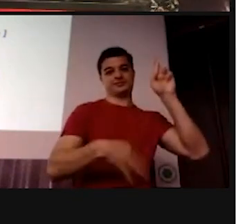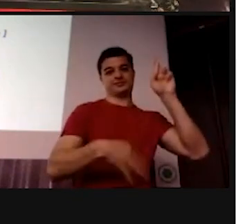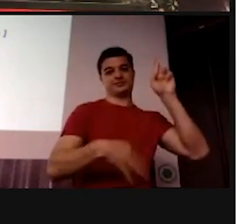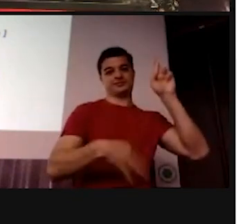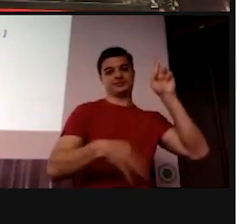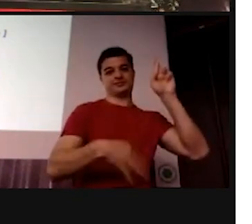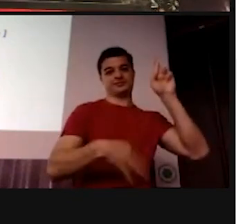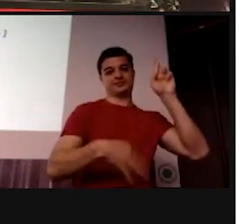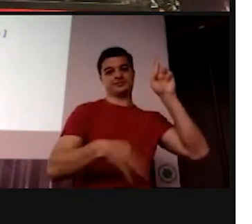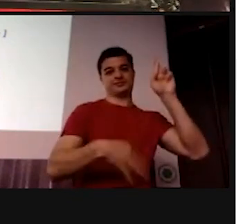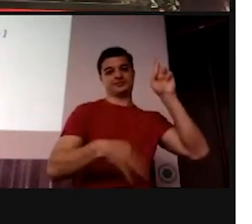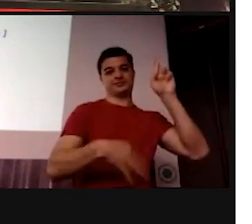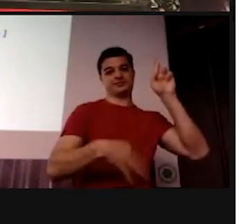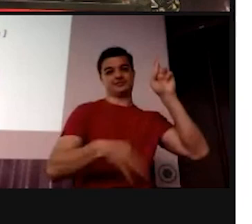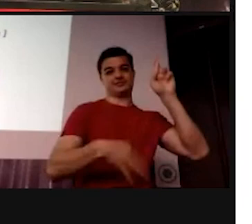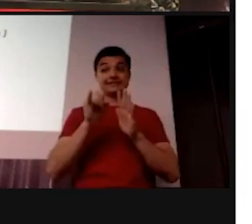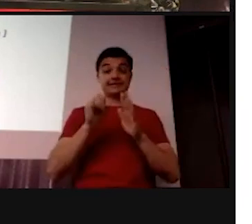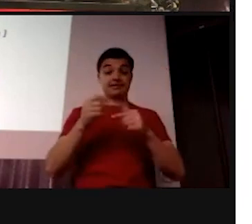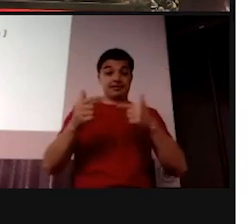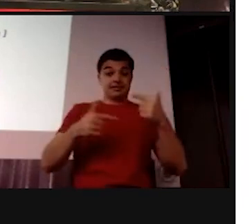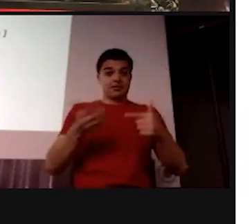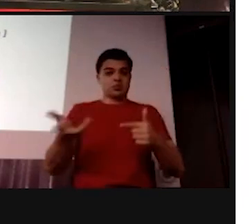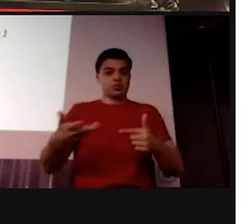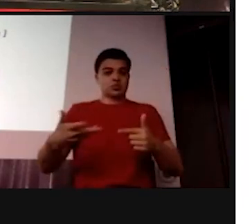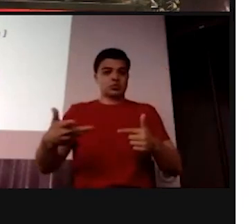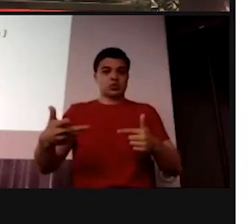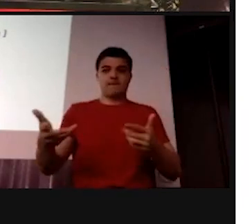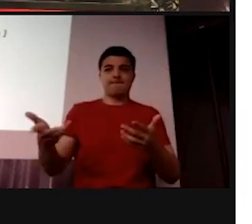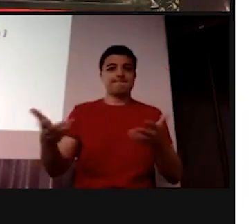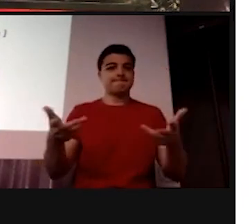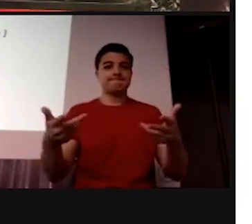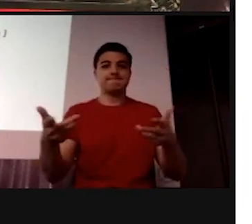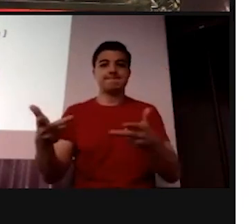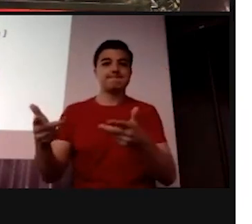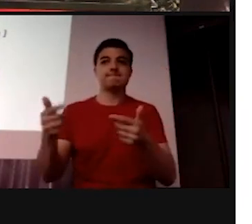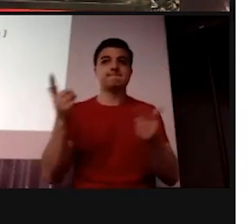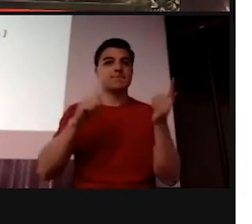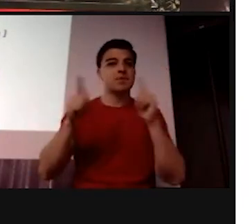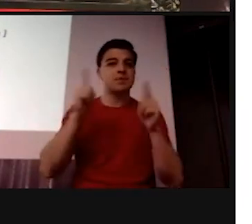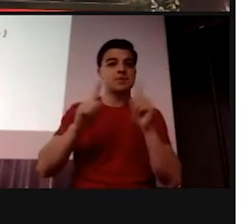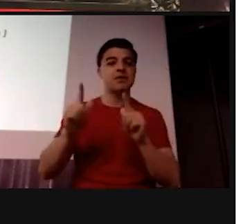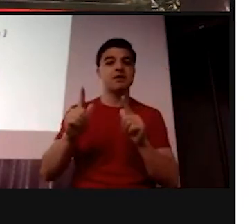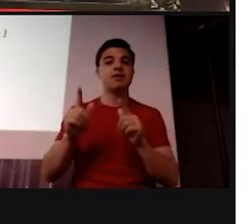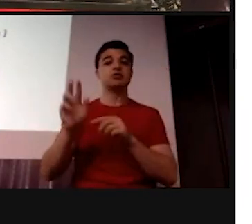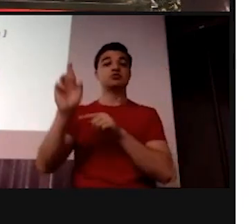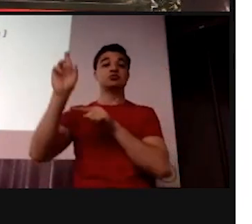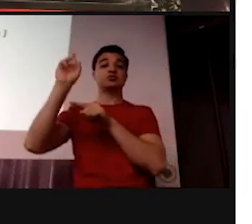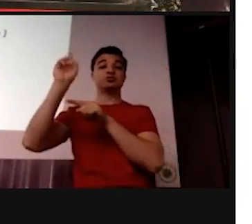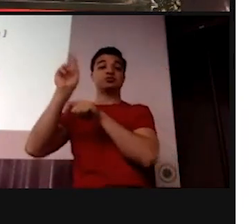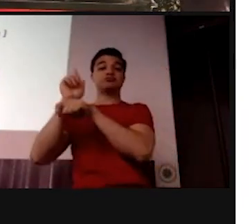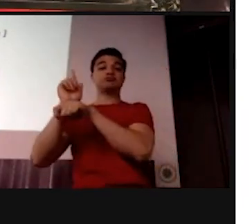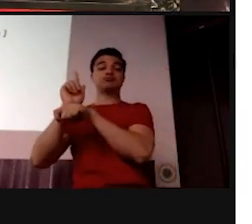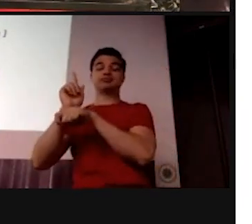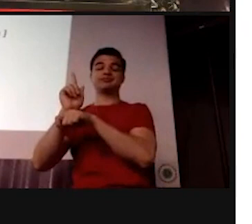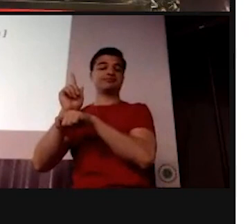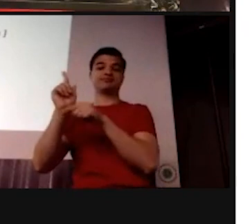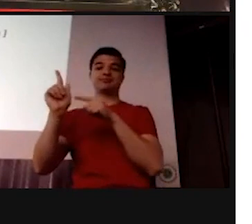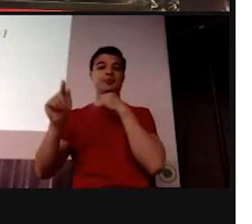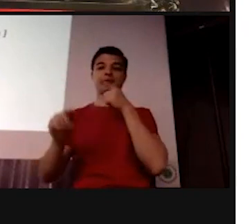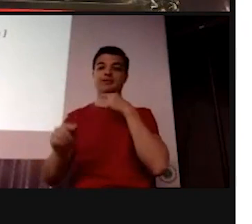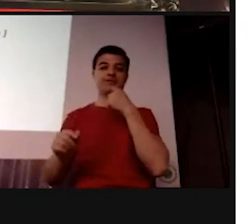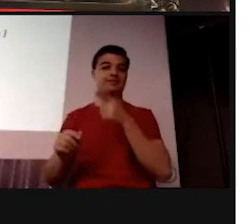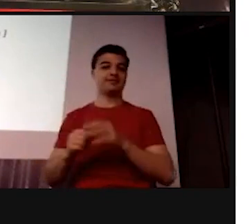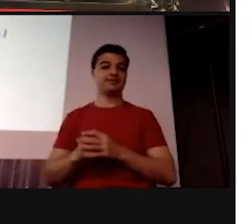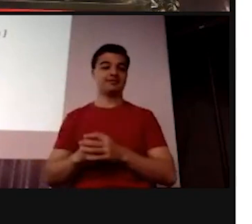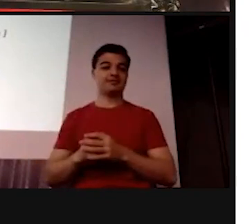líder. E eu já vivenciei projetos que a gente tentou fazer isso e não teve sucesso. E é importante dizer que